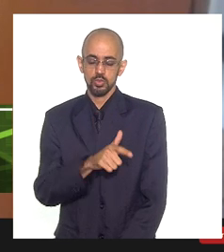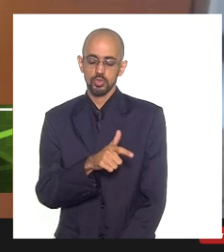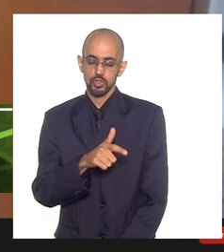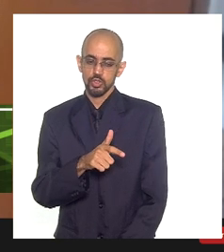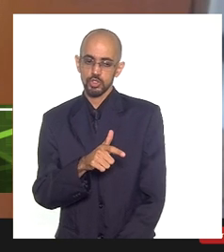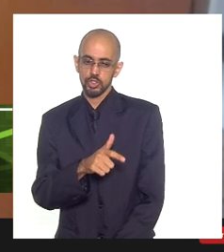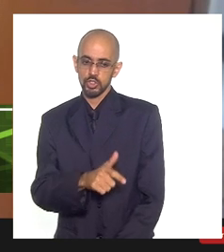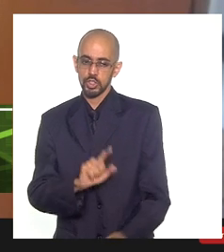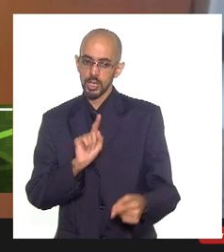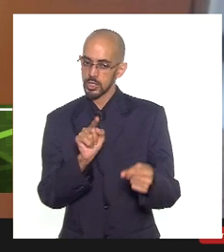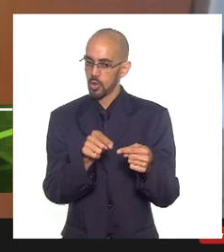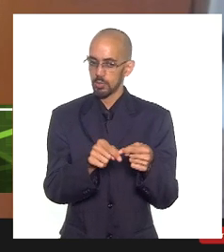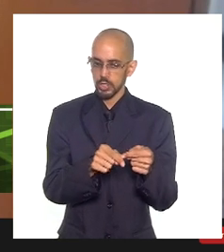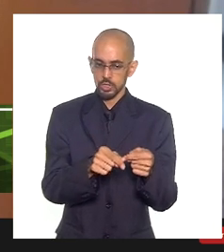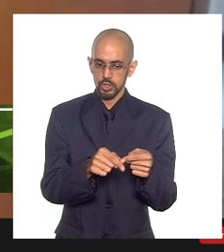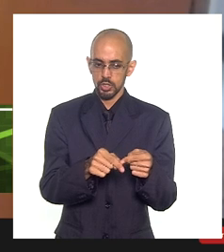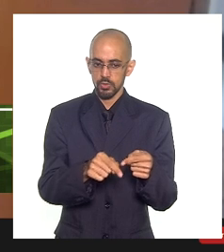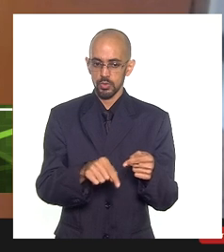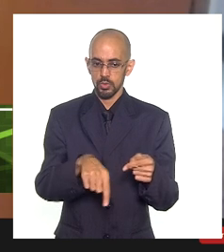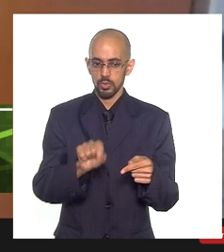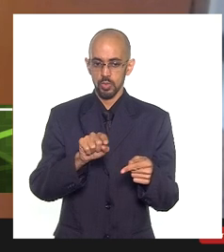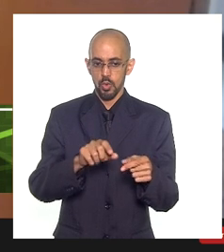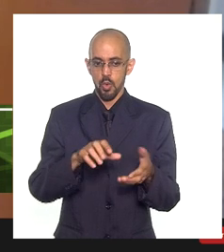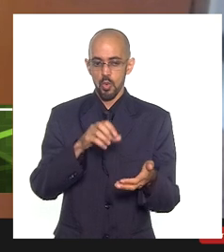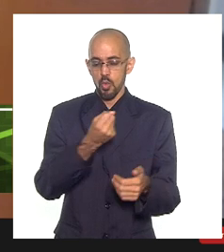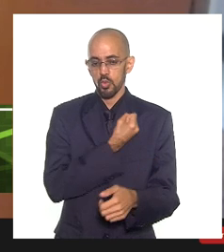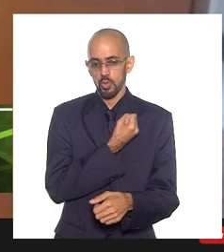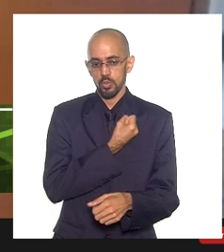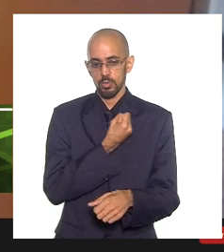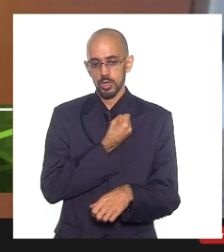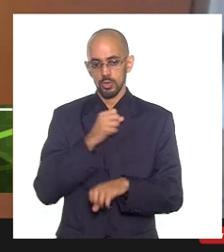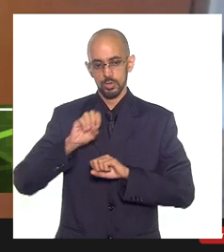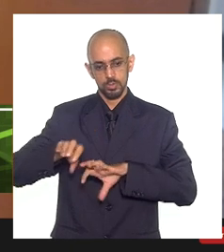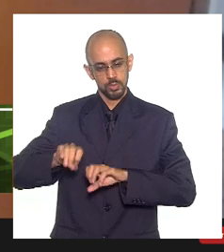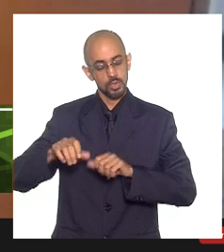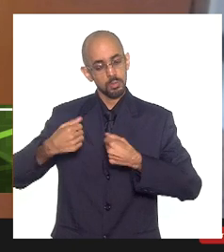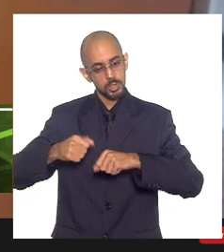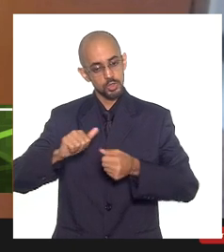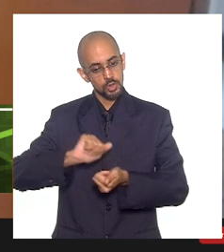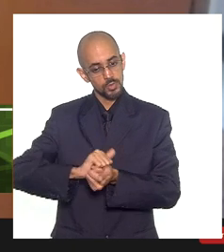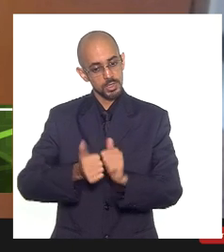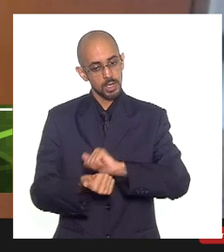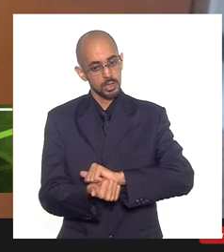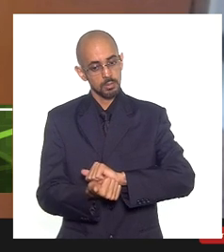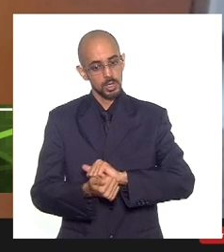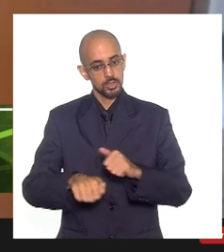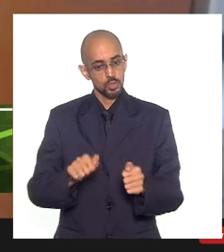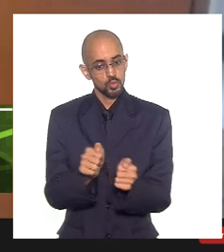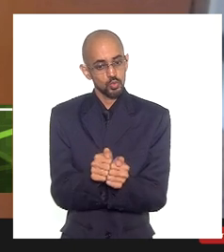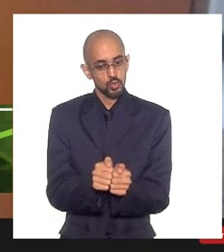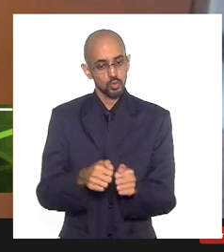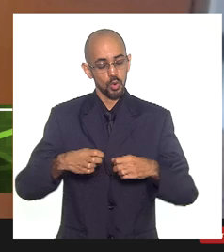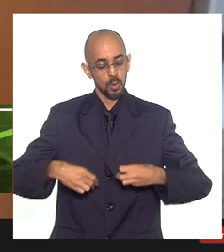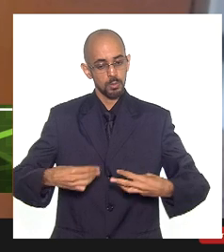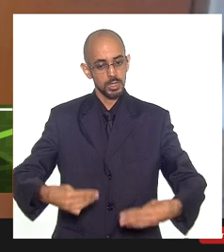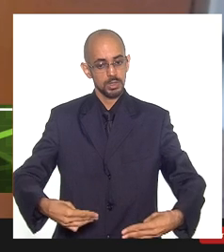e teve que fazer termos de ajustamento de gestão com o ministério público